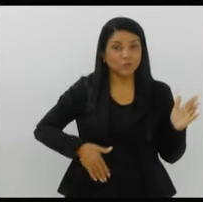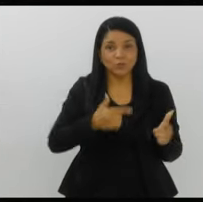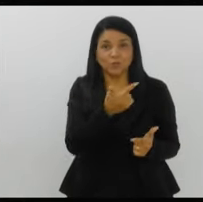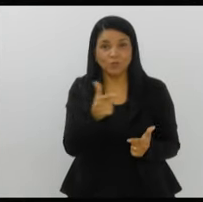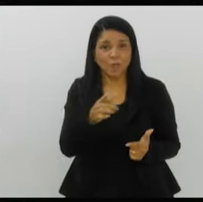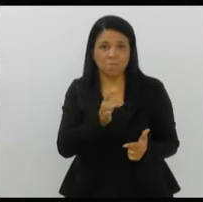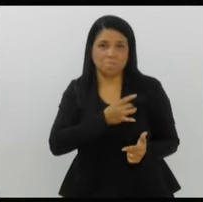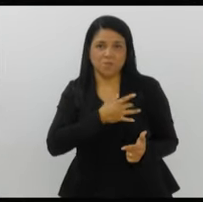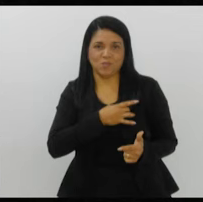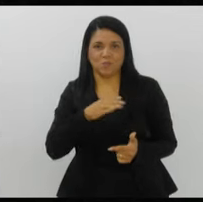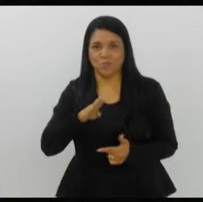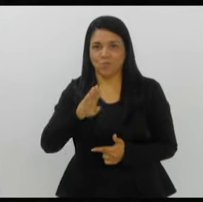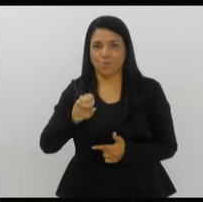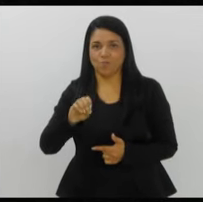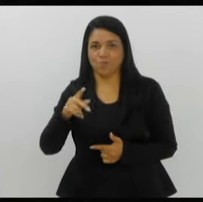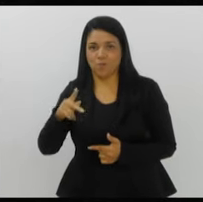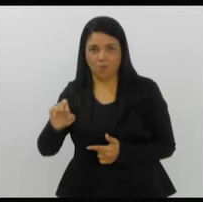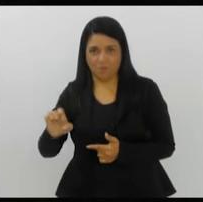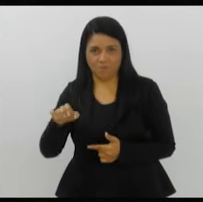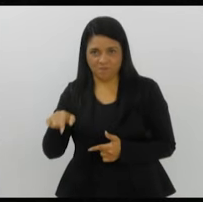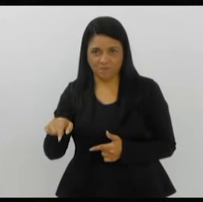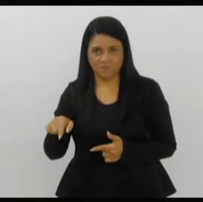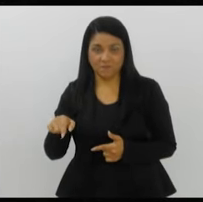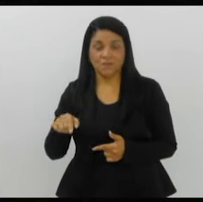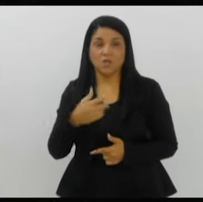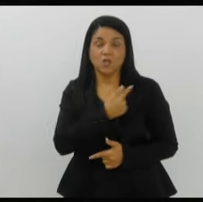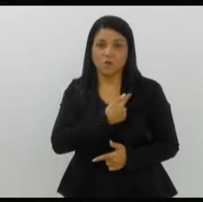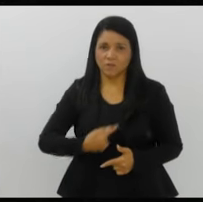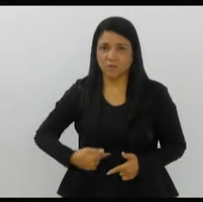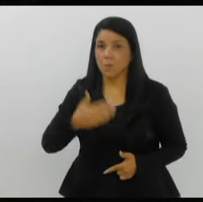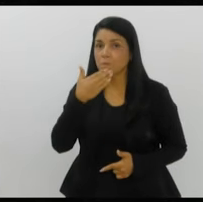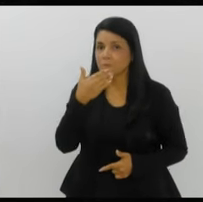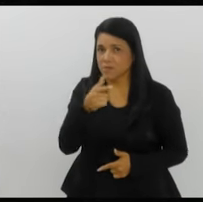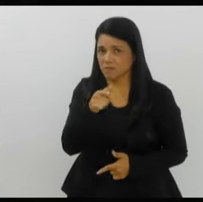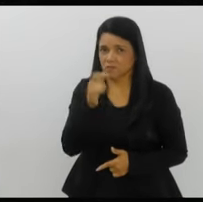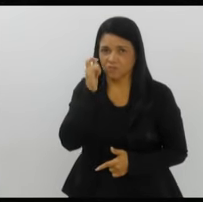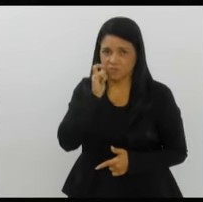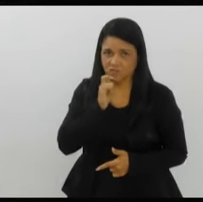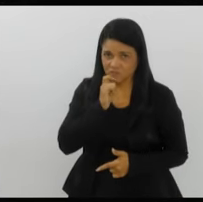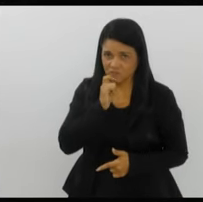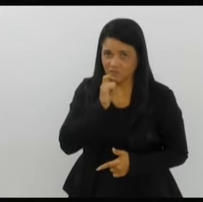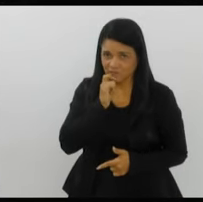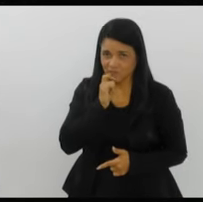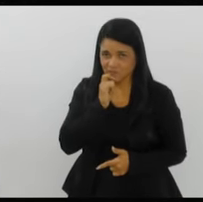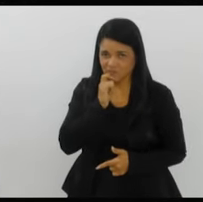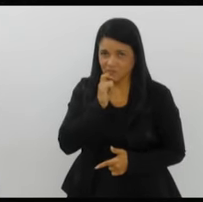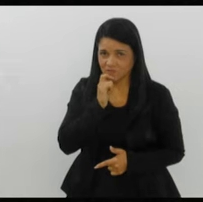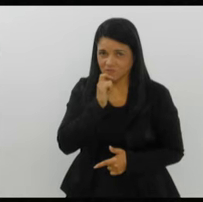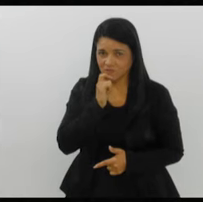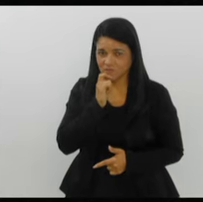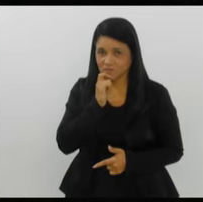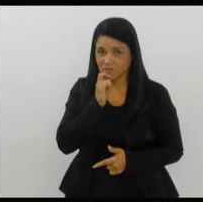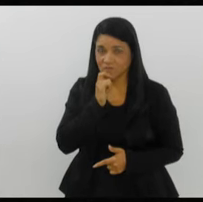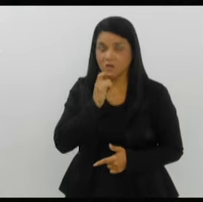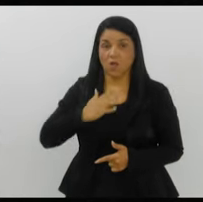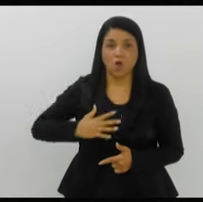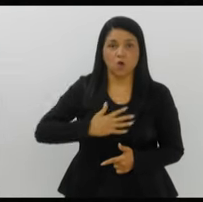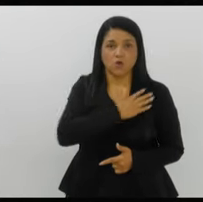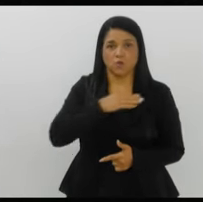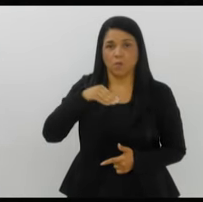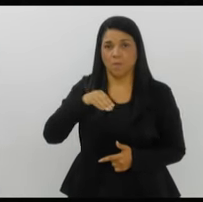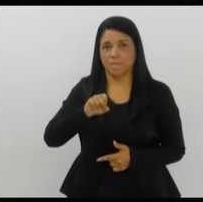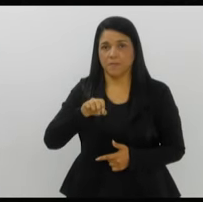faz e a coisa que o homem tem que fazer. Governador, faça esse apelo ao senhor, faça o apelo ao Coronel